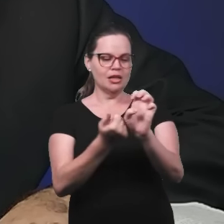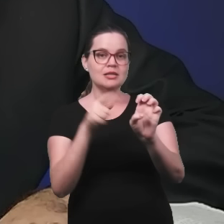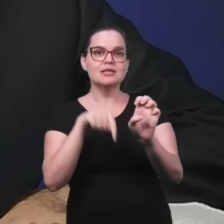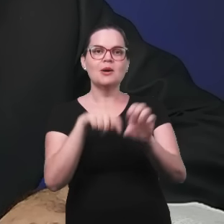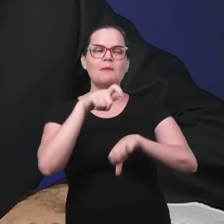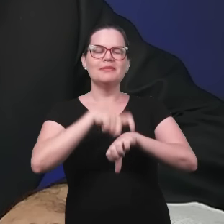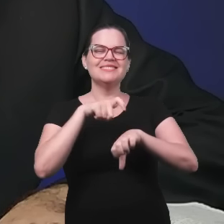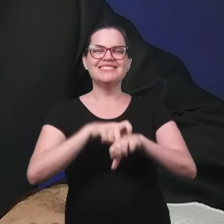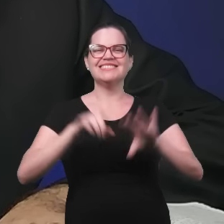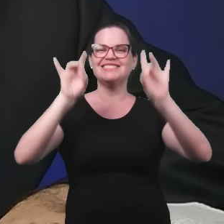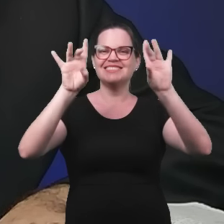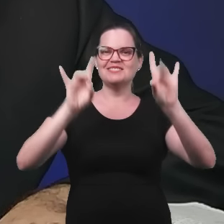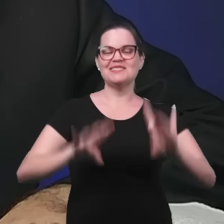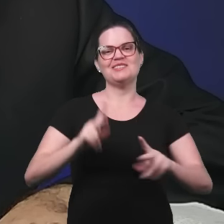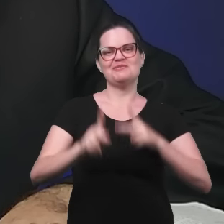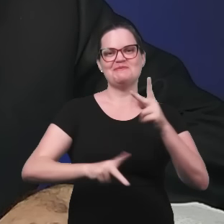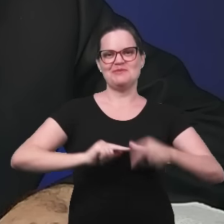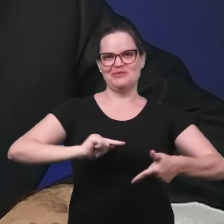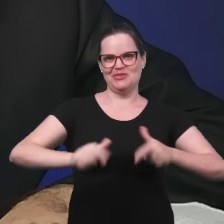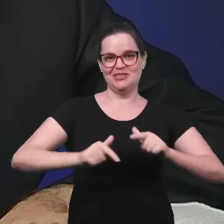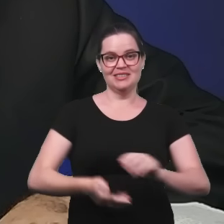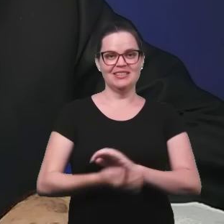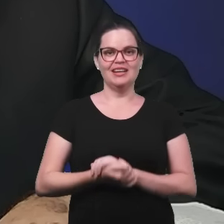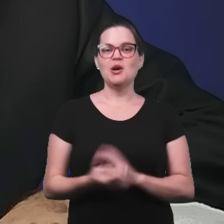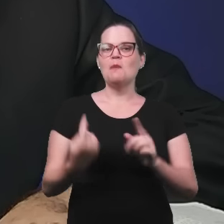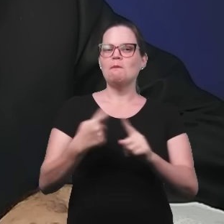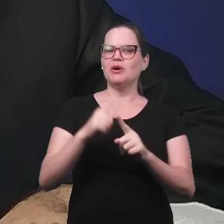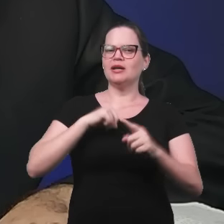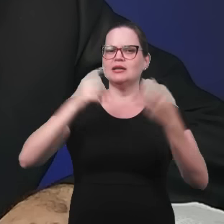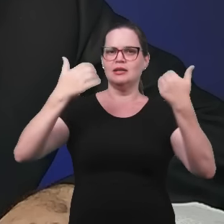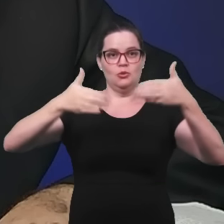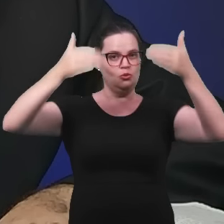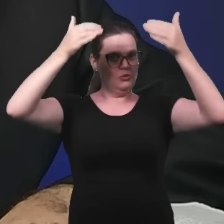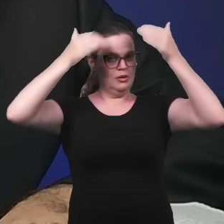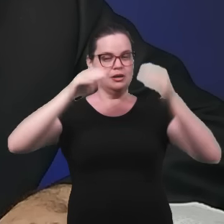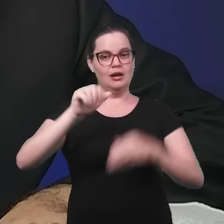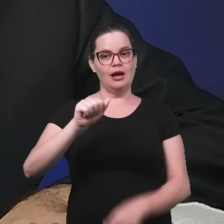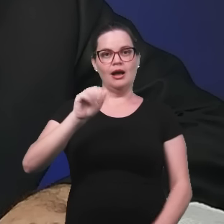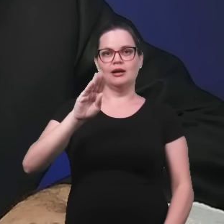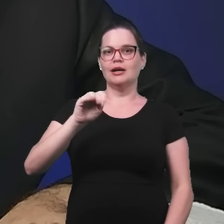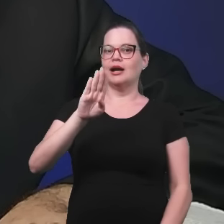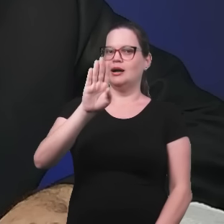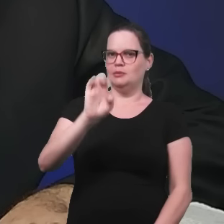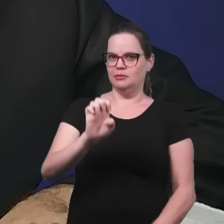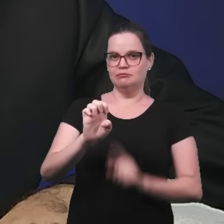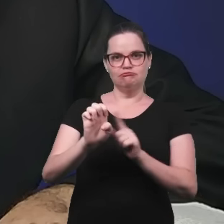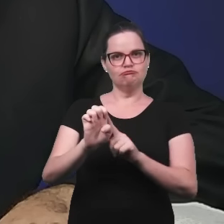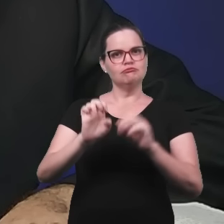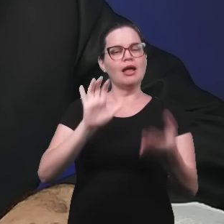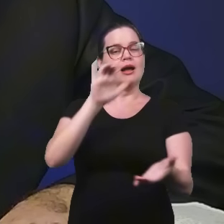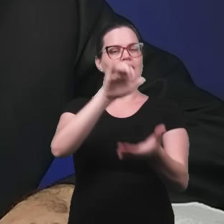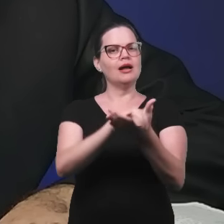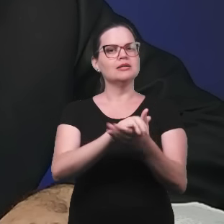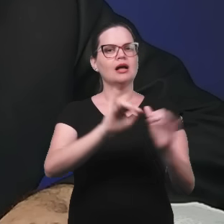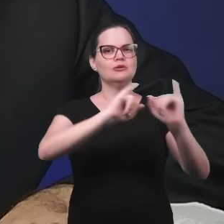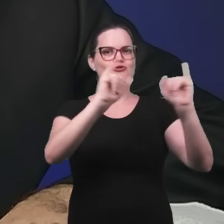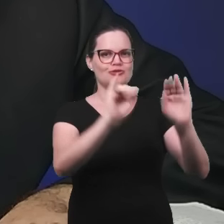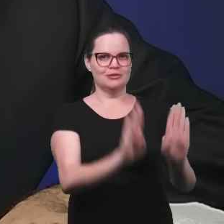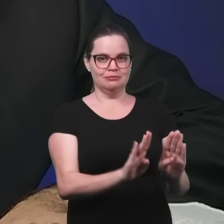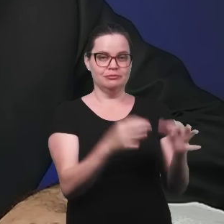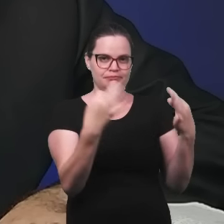muito difícil para Israel, porque havia um reinado de Acabe, tinha unido com Jezabel.